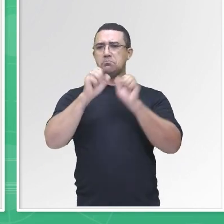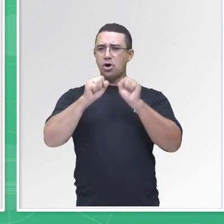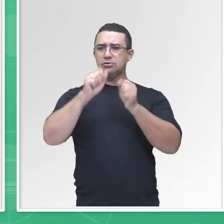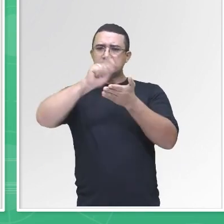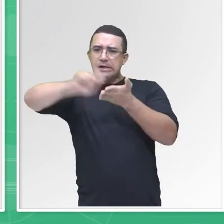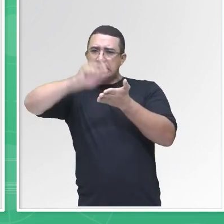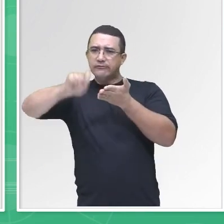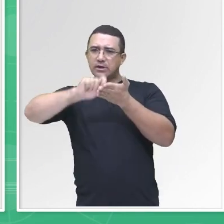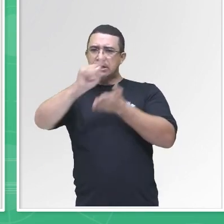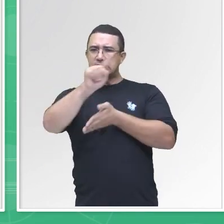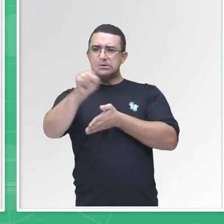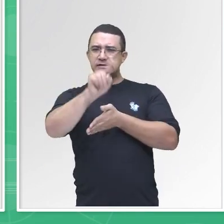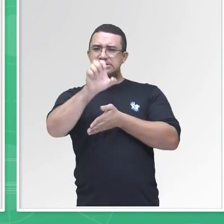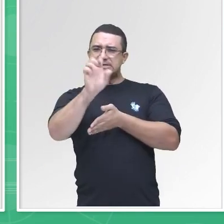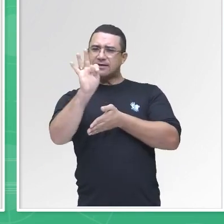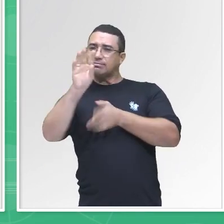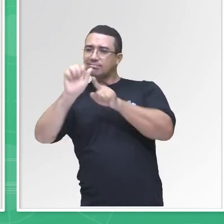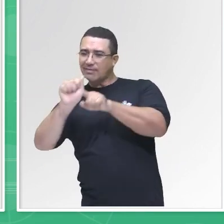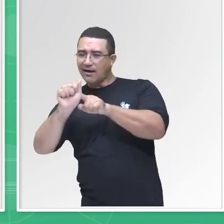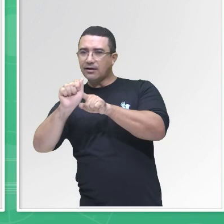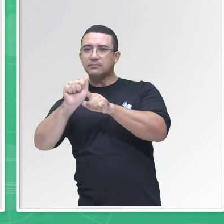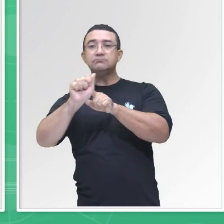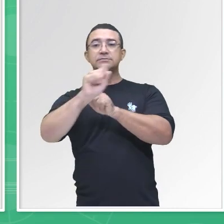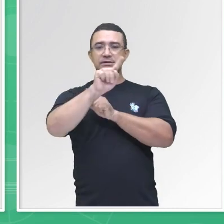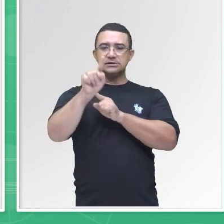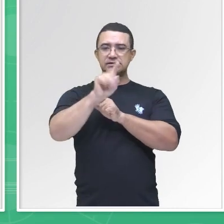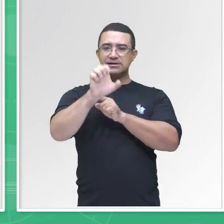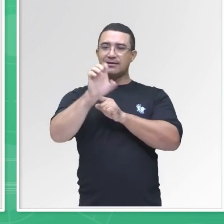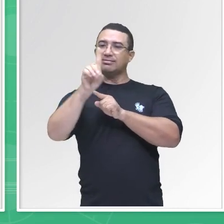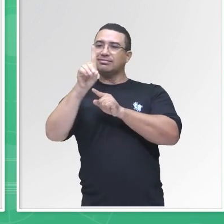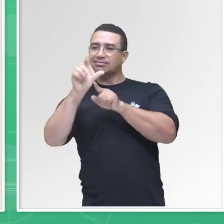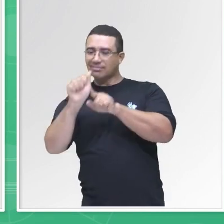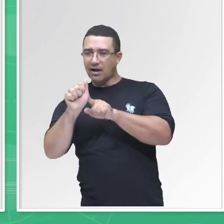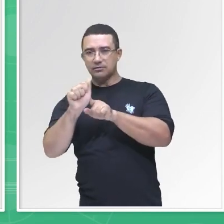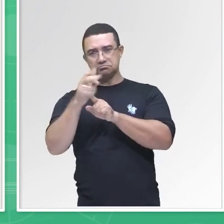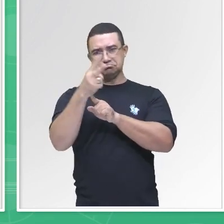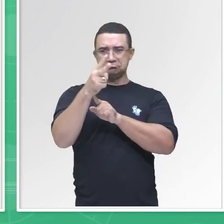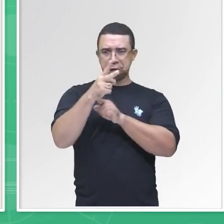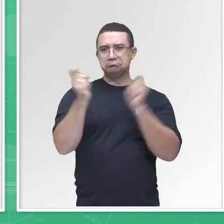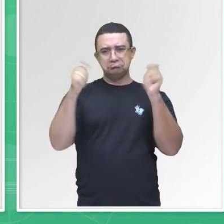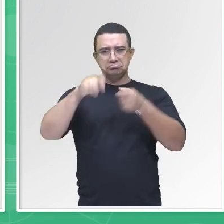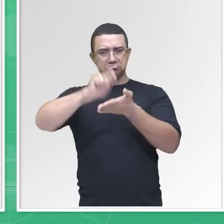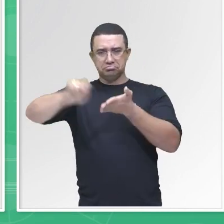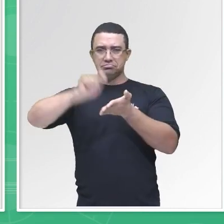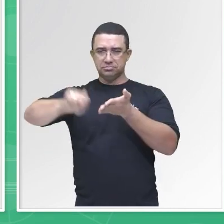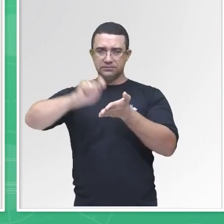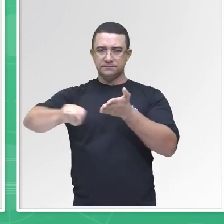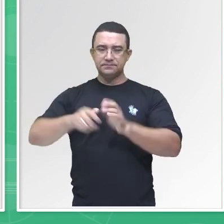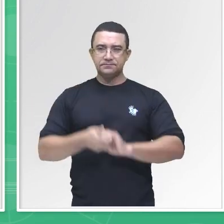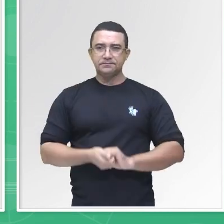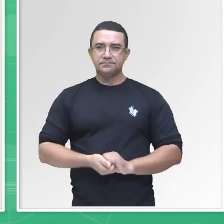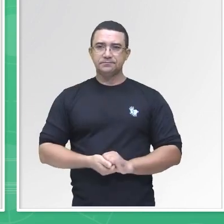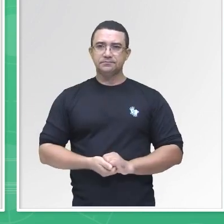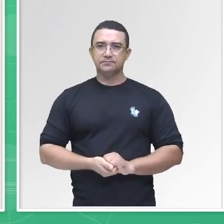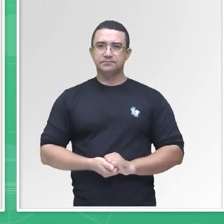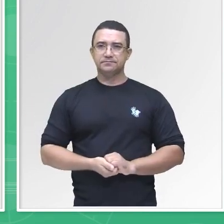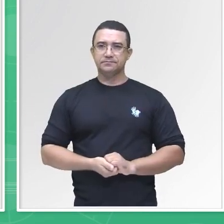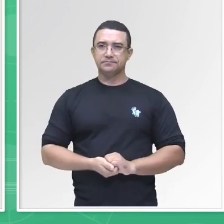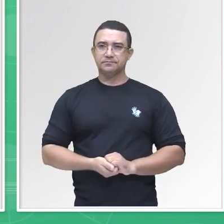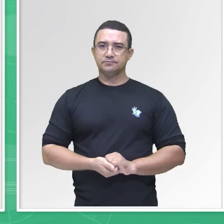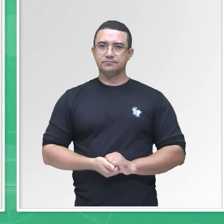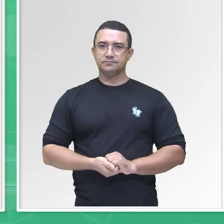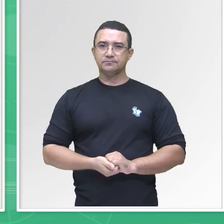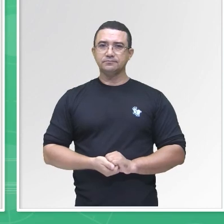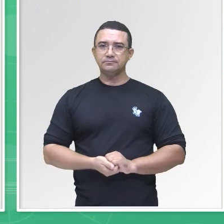la seta. La A. La P, la A, la T,